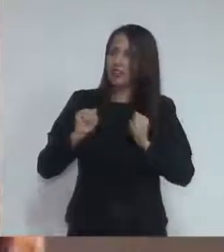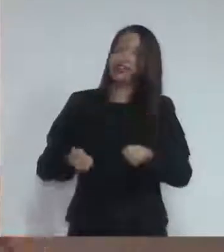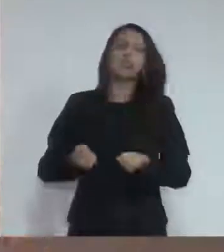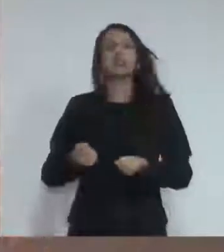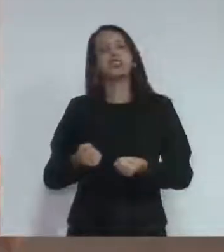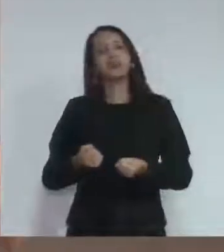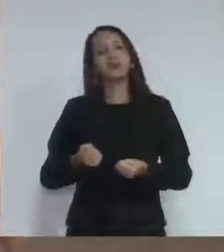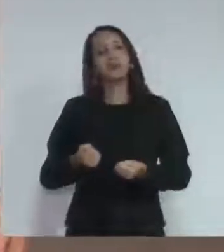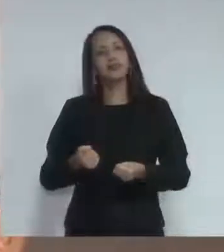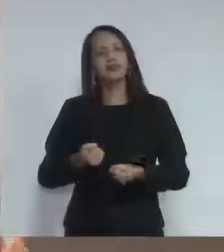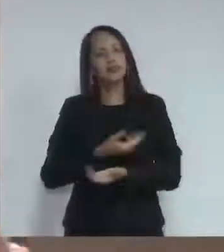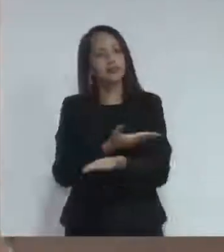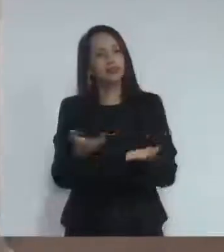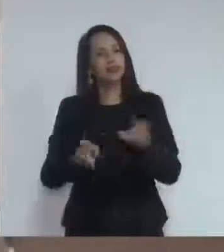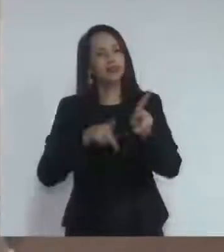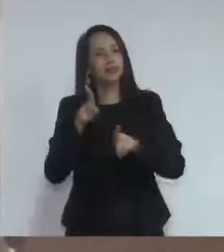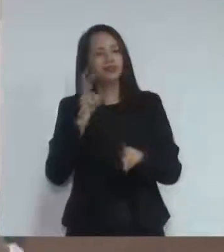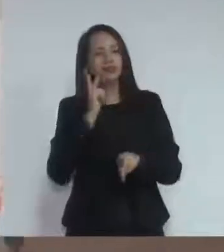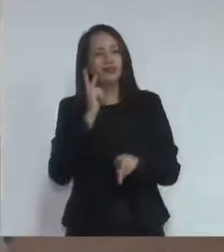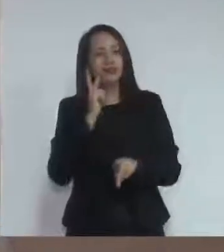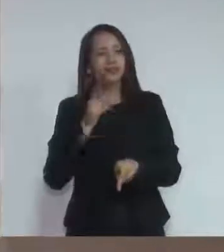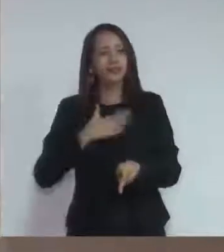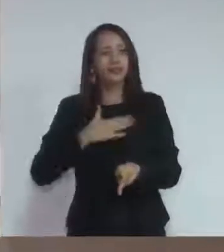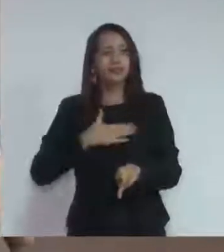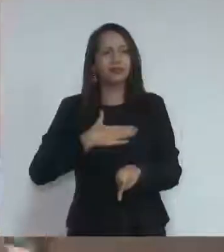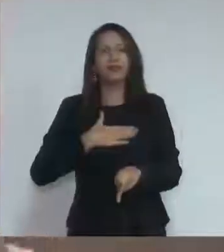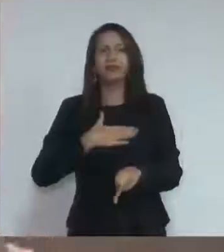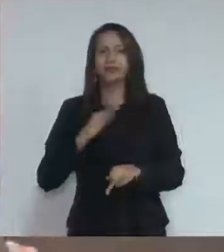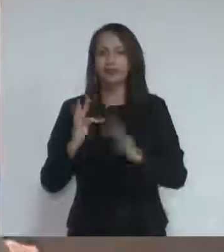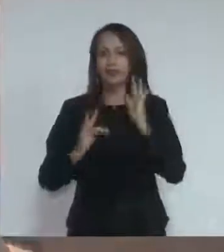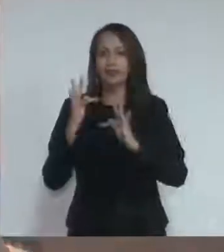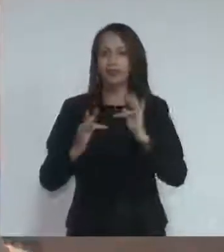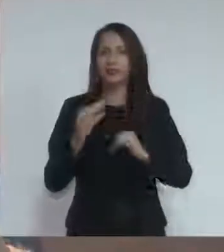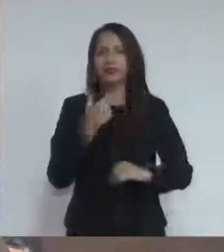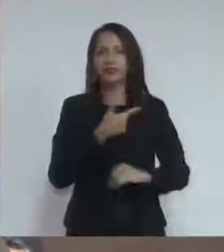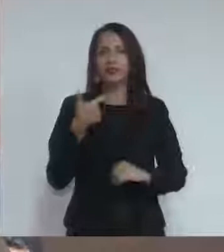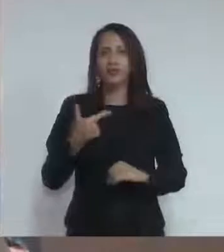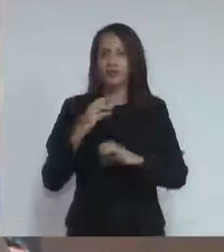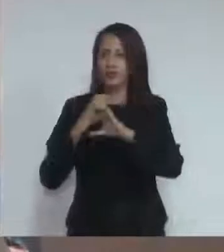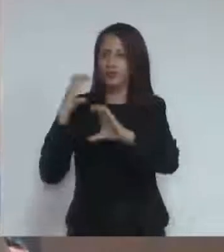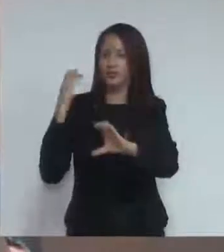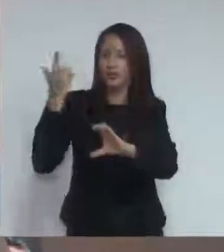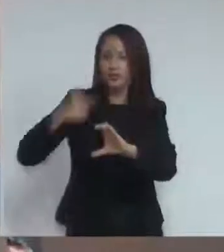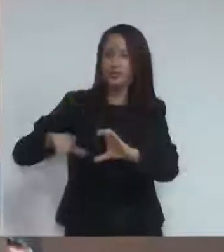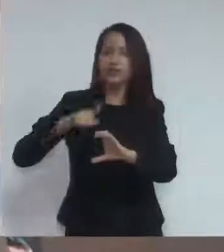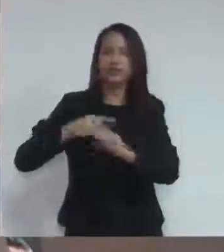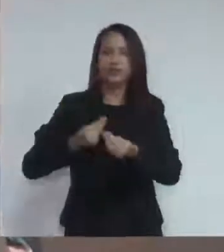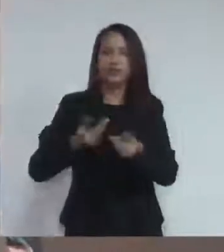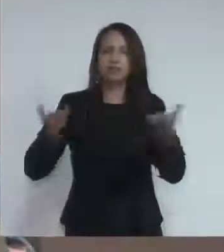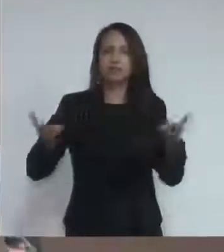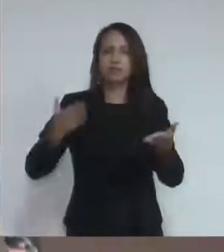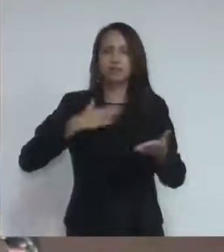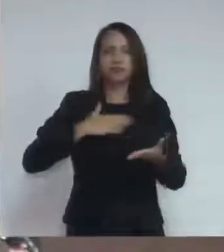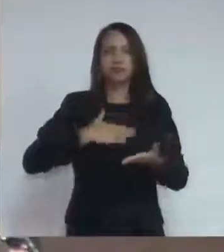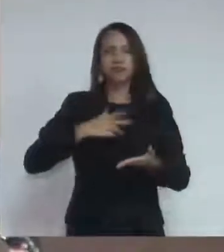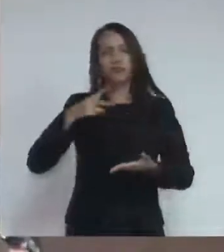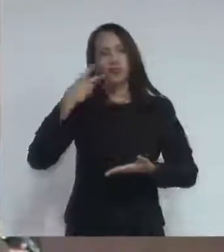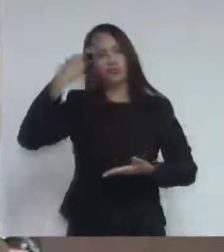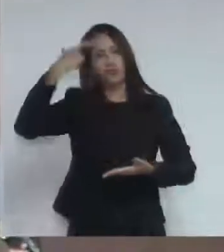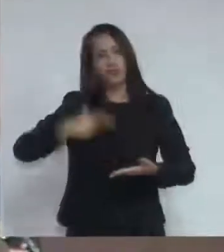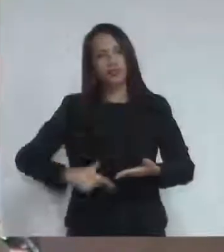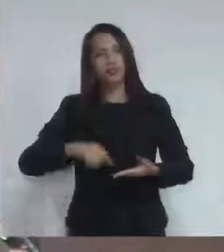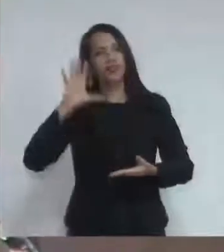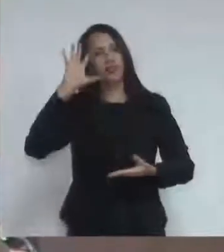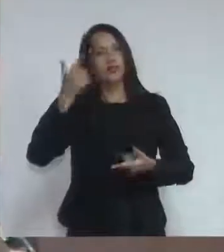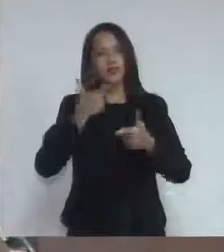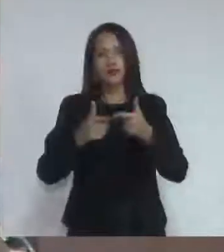com todo a minha técnica aí de 22 anos de engenharia, de novo eu coloco o meu mandato para que a gente solucione